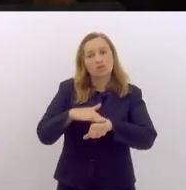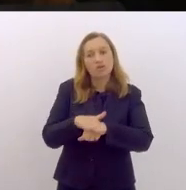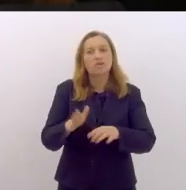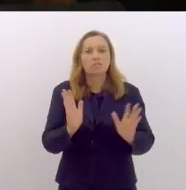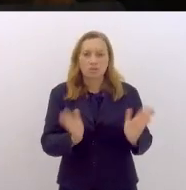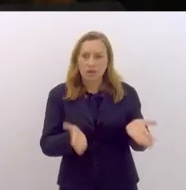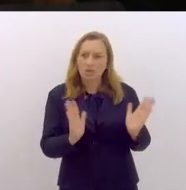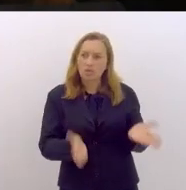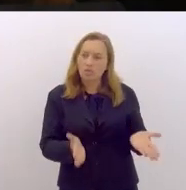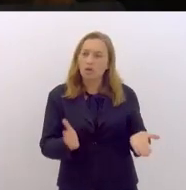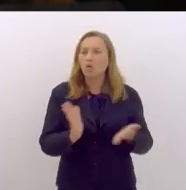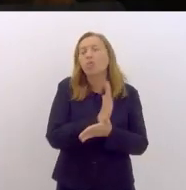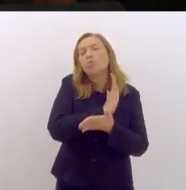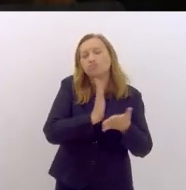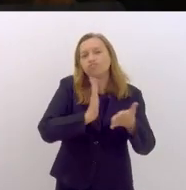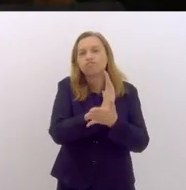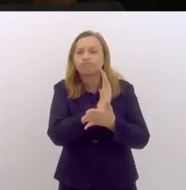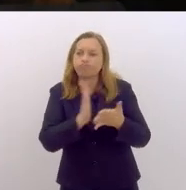agora com alguns